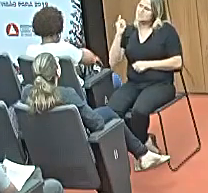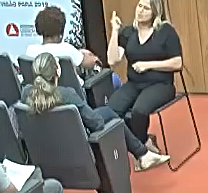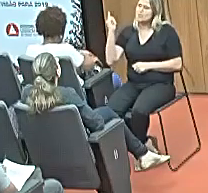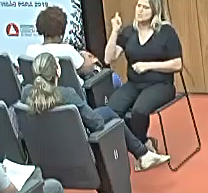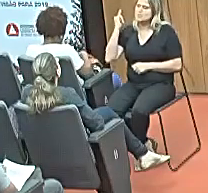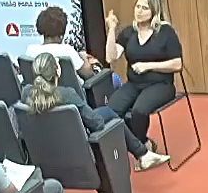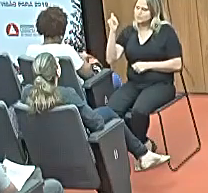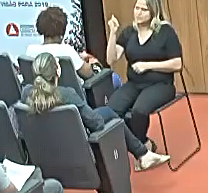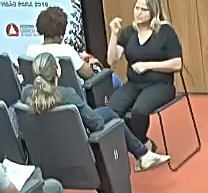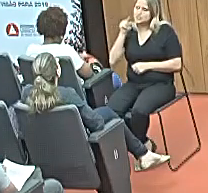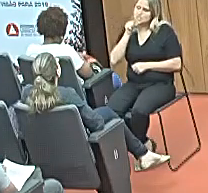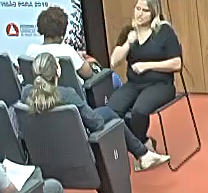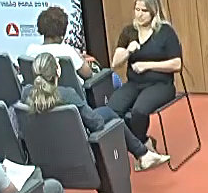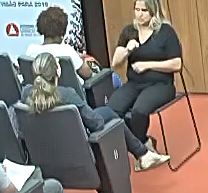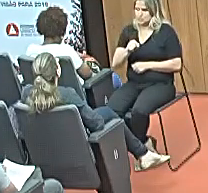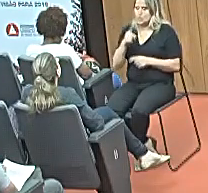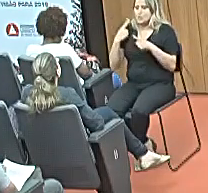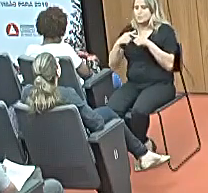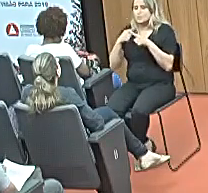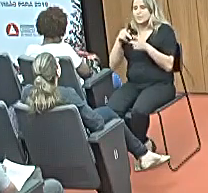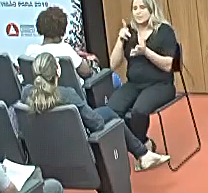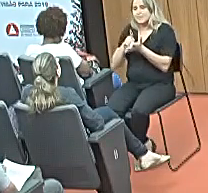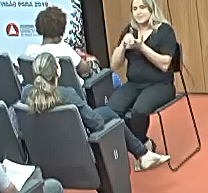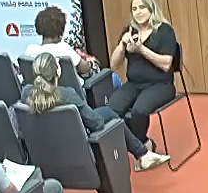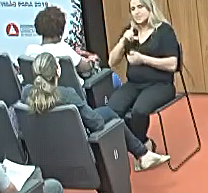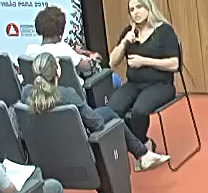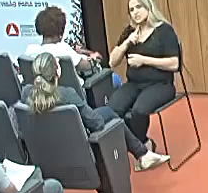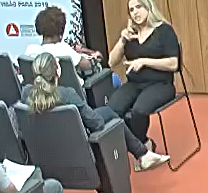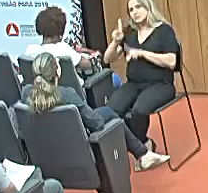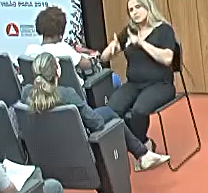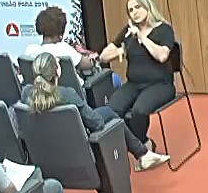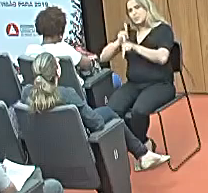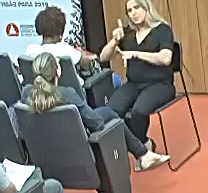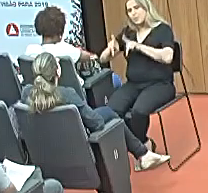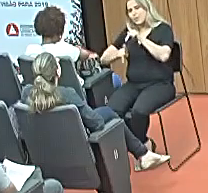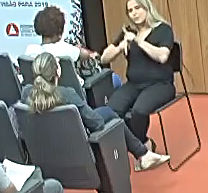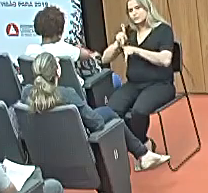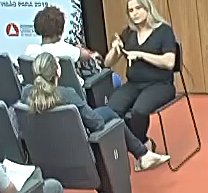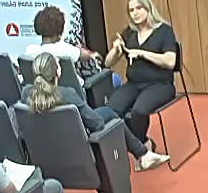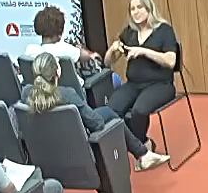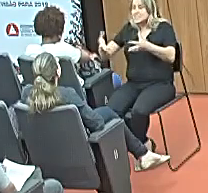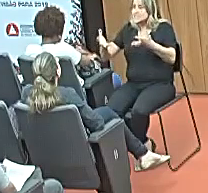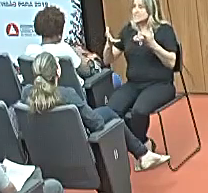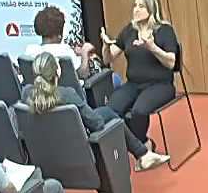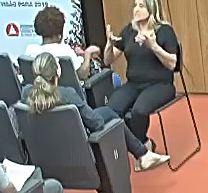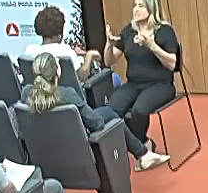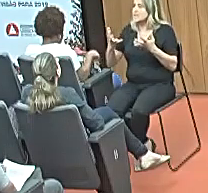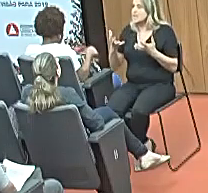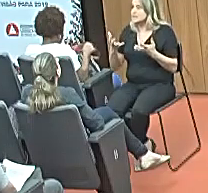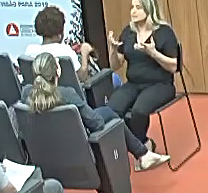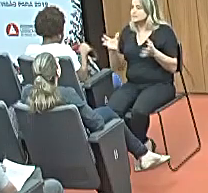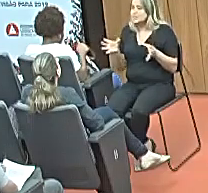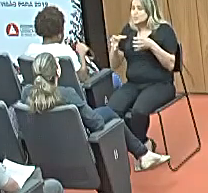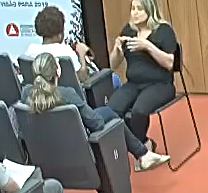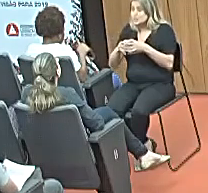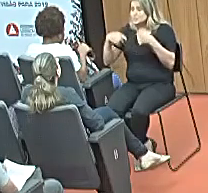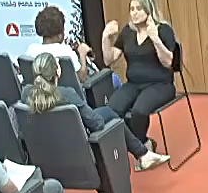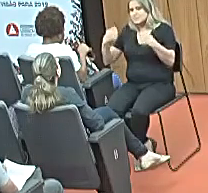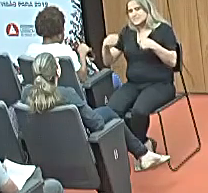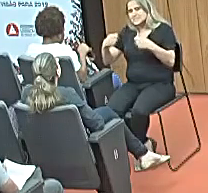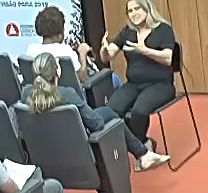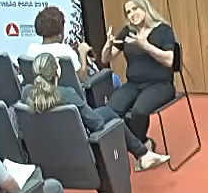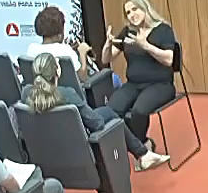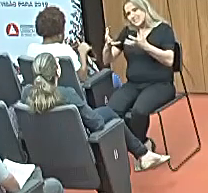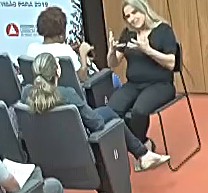porque na verdade nós temos um público que está ávido né de dessa necessidade